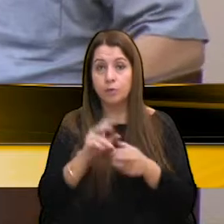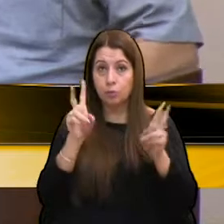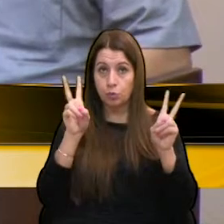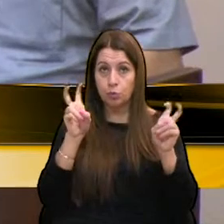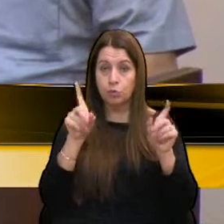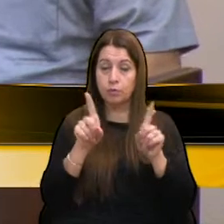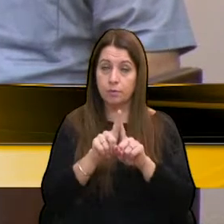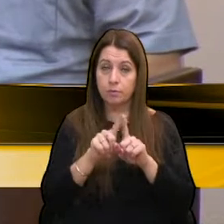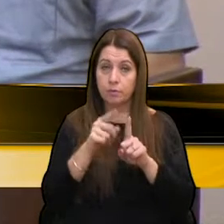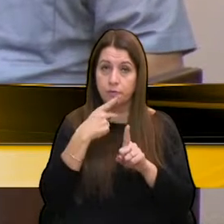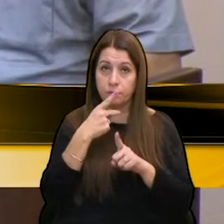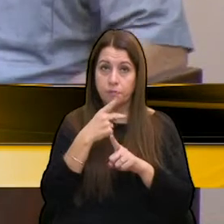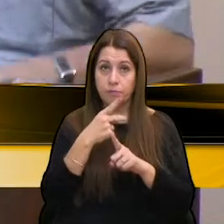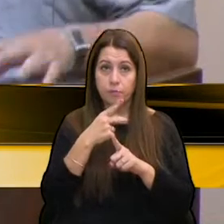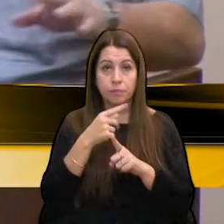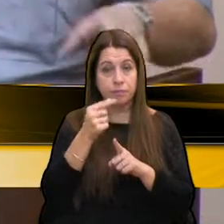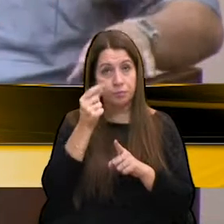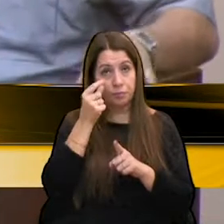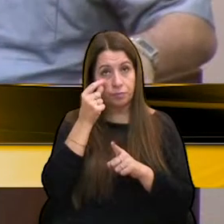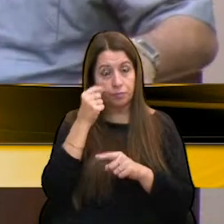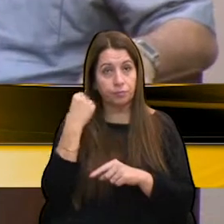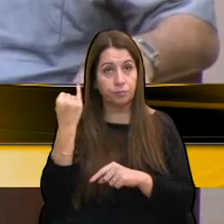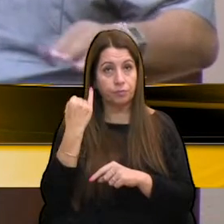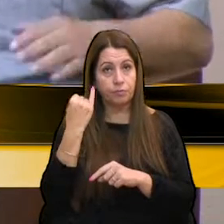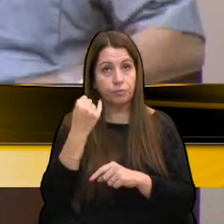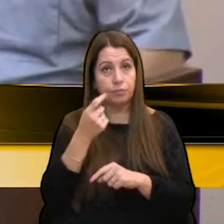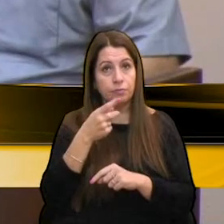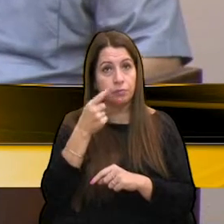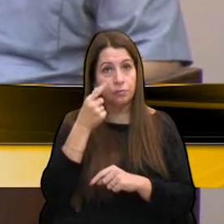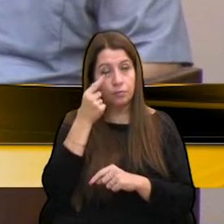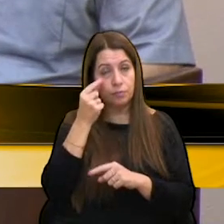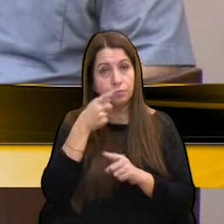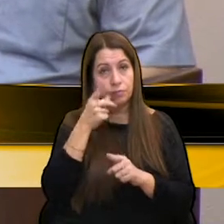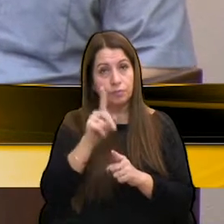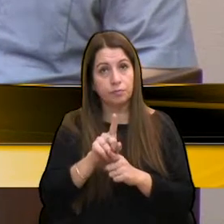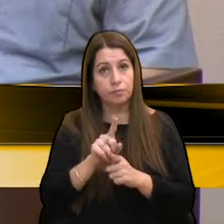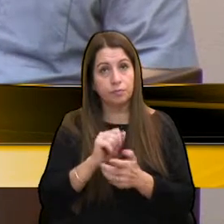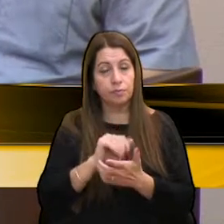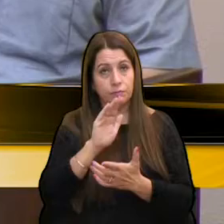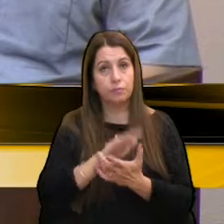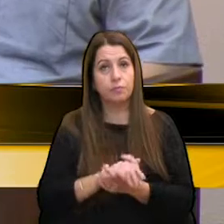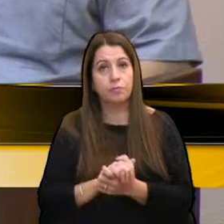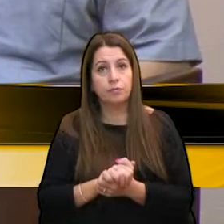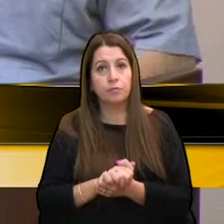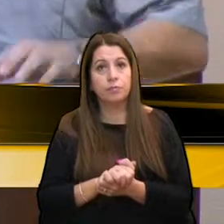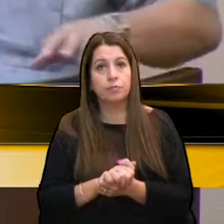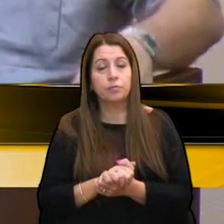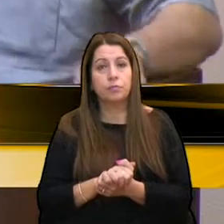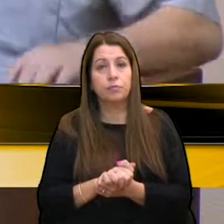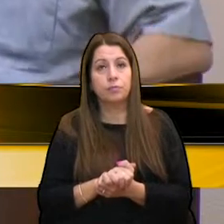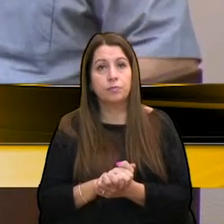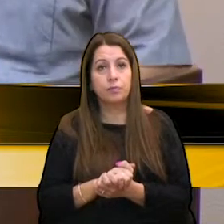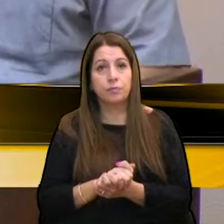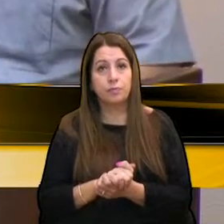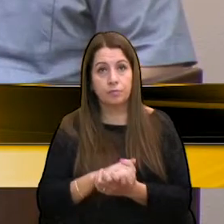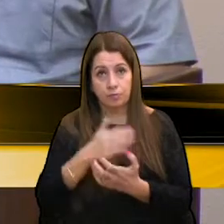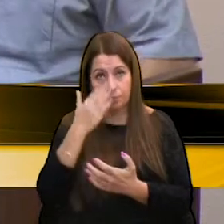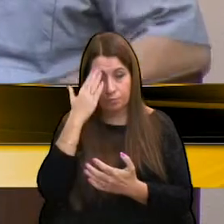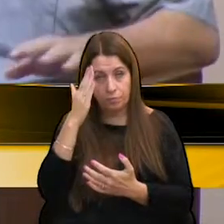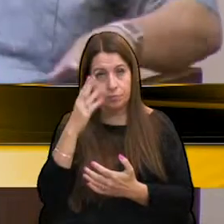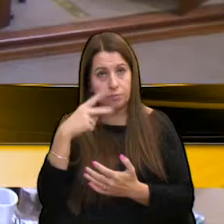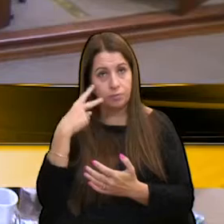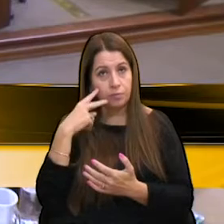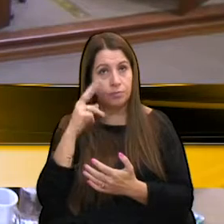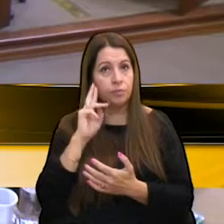que levantou também o vereador Paulo Périco, importante, o vereador Frício já falou bem a questão do Samai. O senhor tinha pedido uma parte? Então, senhor, a parte já de imediato.